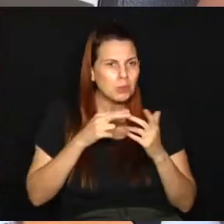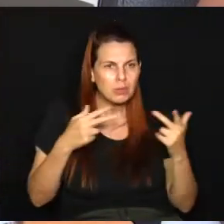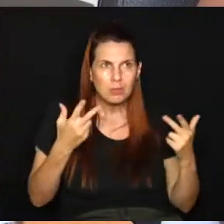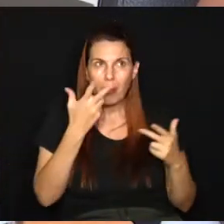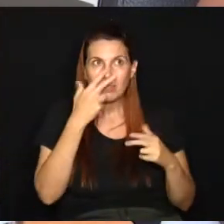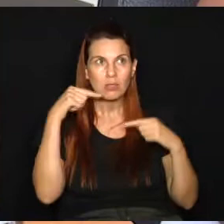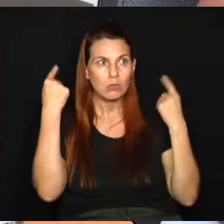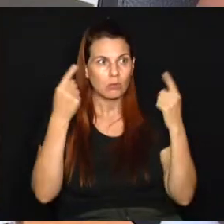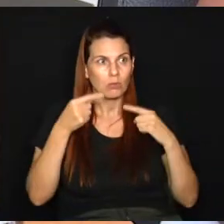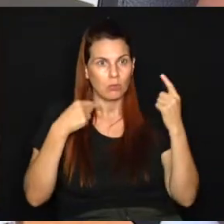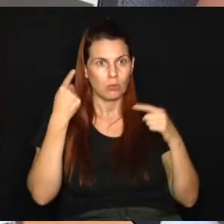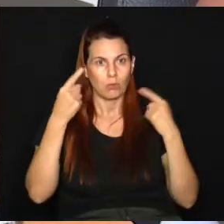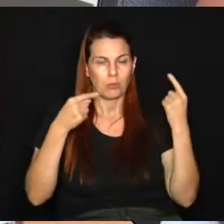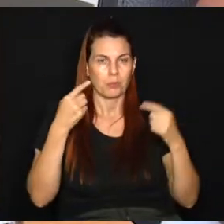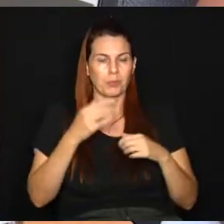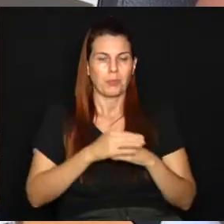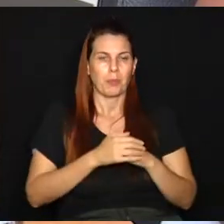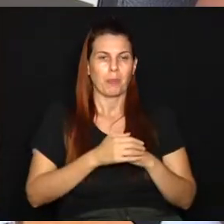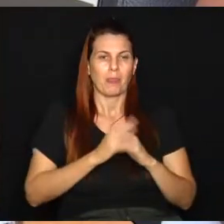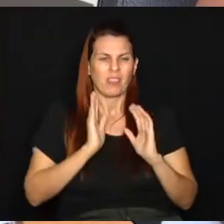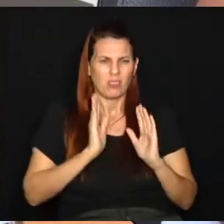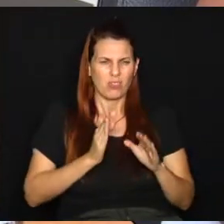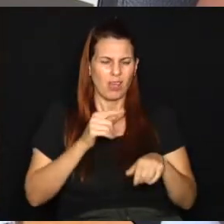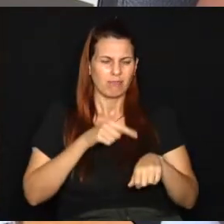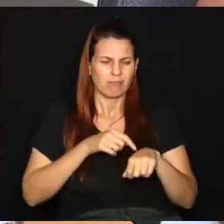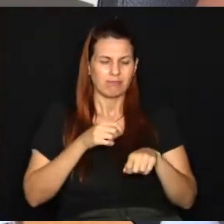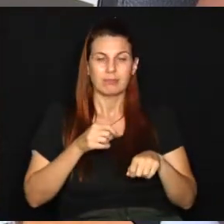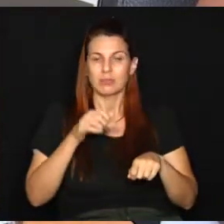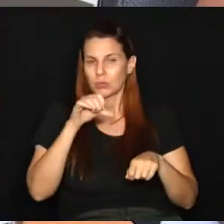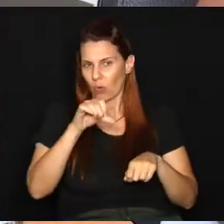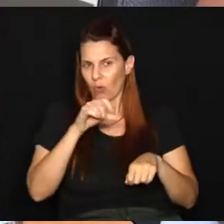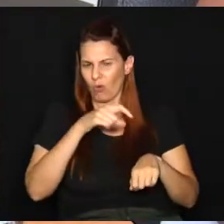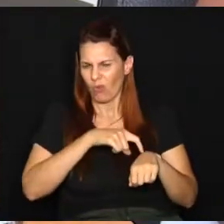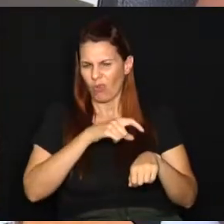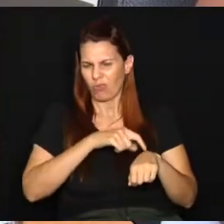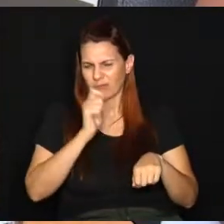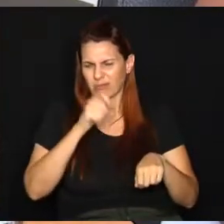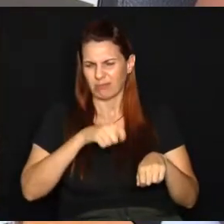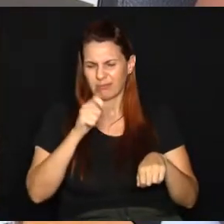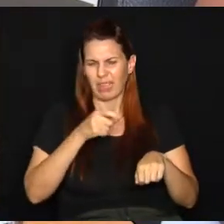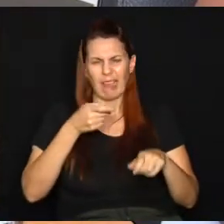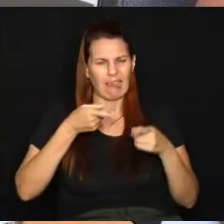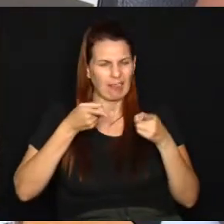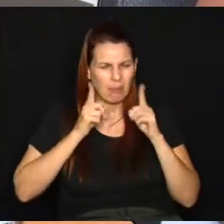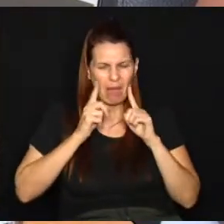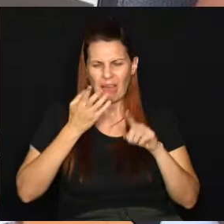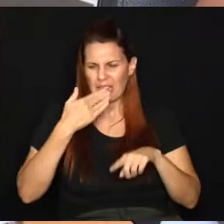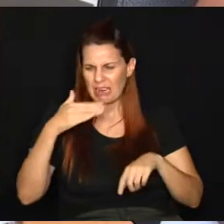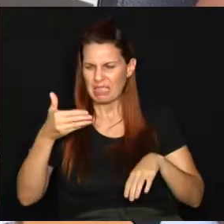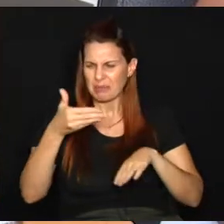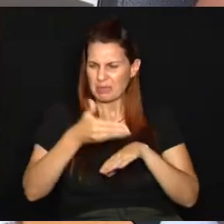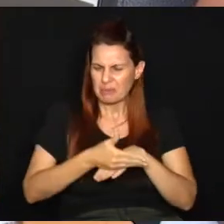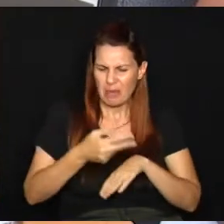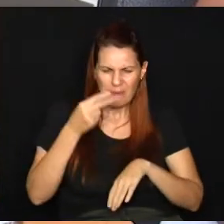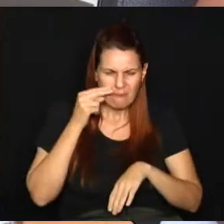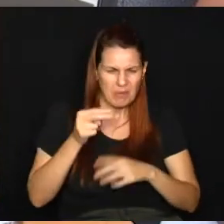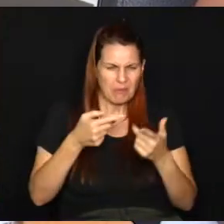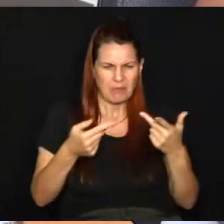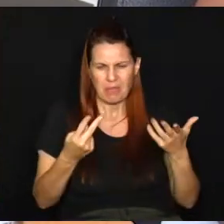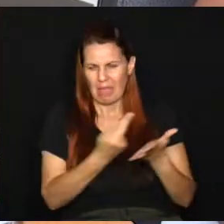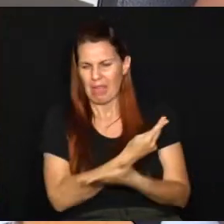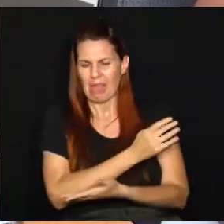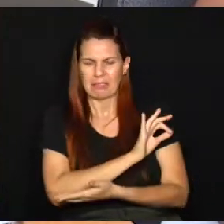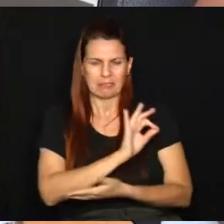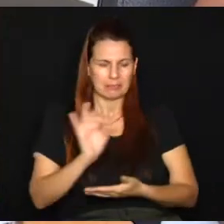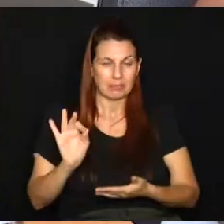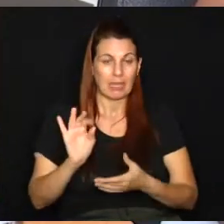Aí já começa tarde para não ter criança e ninguém ter reclamando que tinha criança, viu alguma coisa de errado, porque